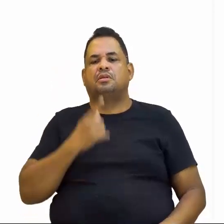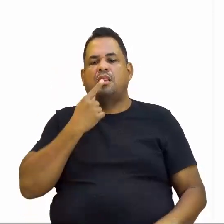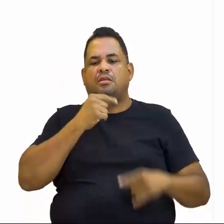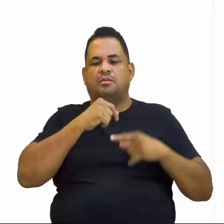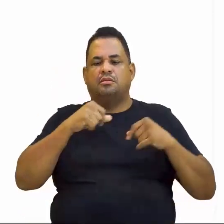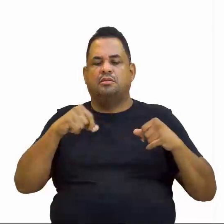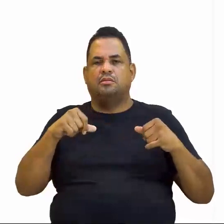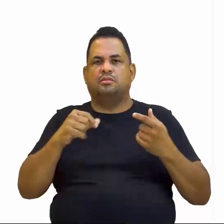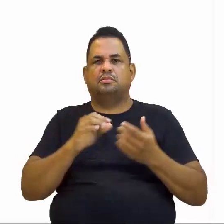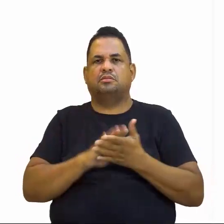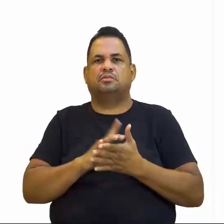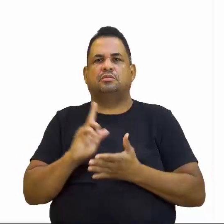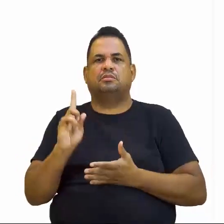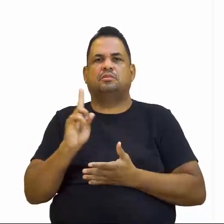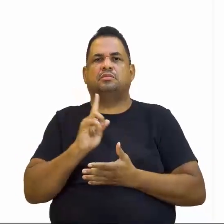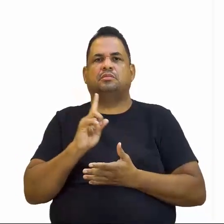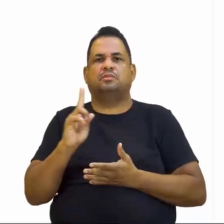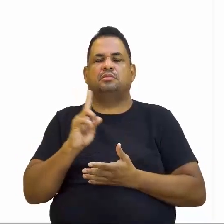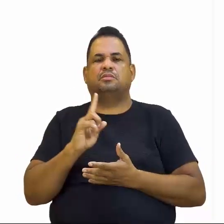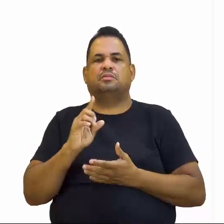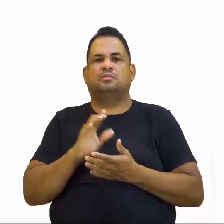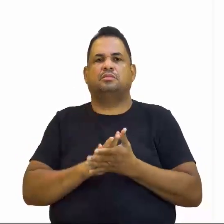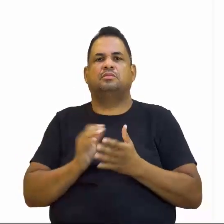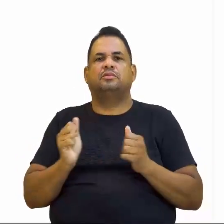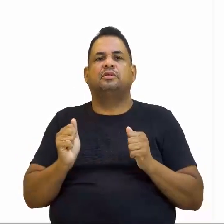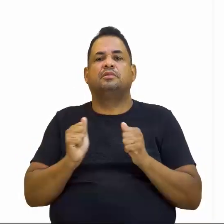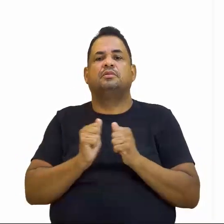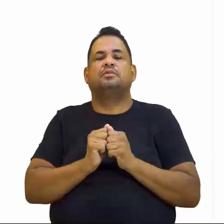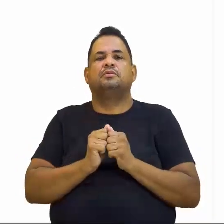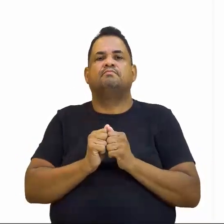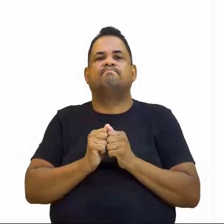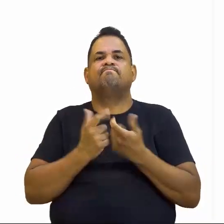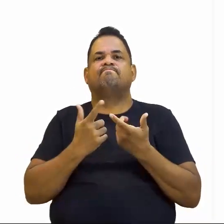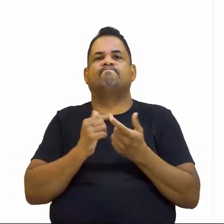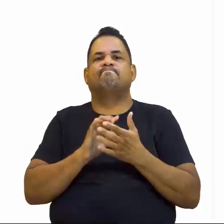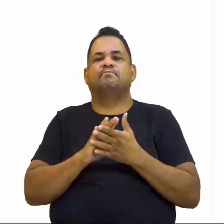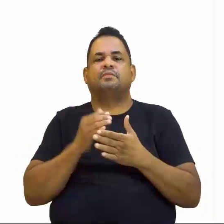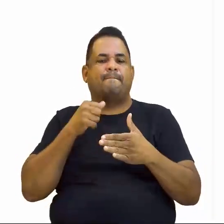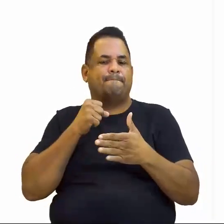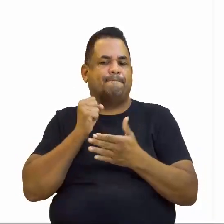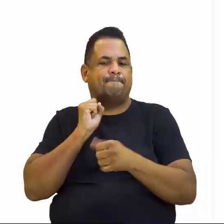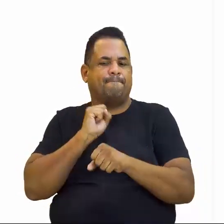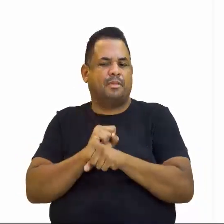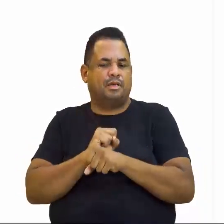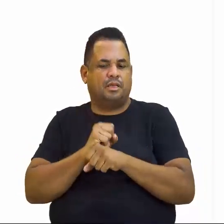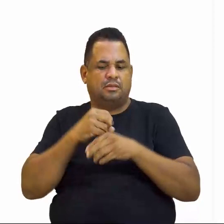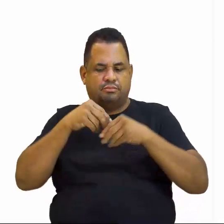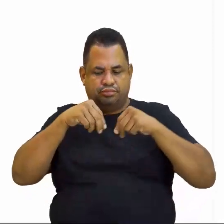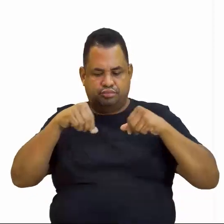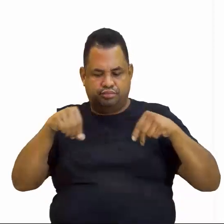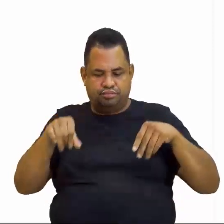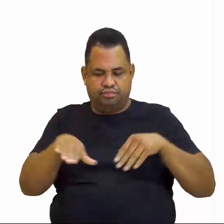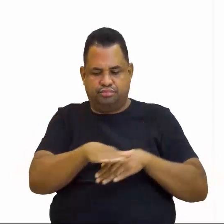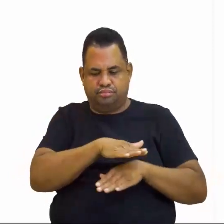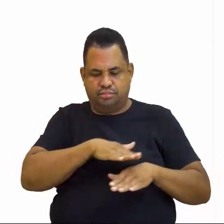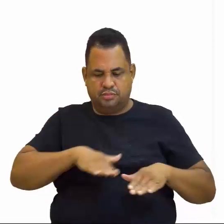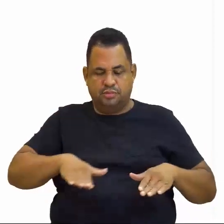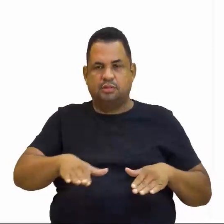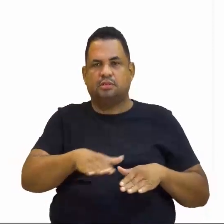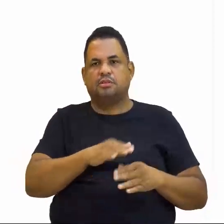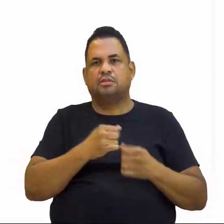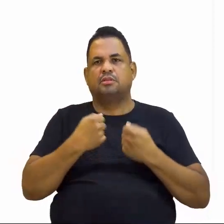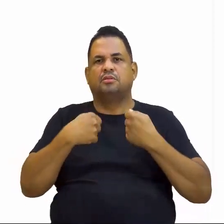sódio, não vai evaporar junto. Ele vai ficar resíduo lá no solo e aí pode